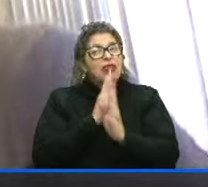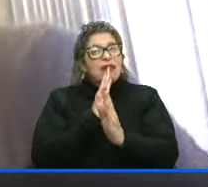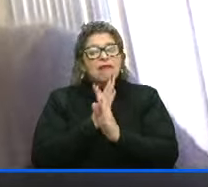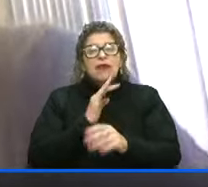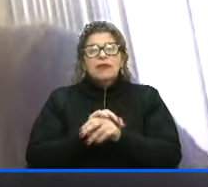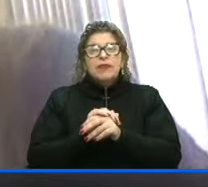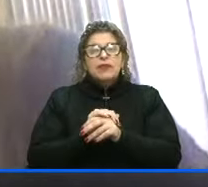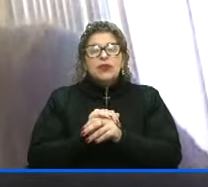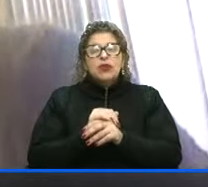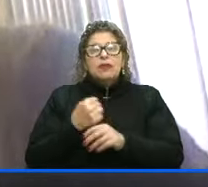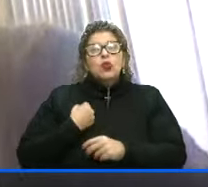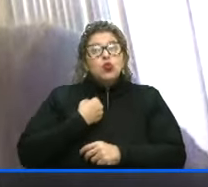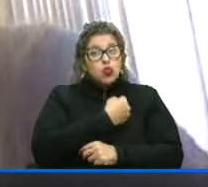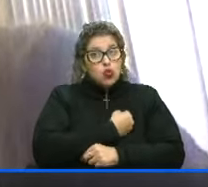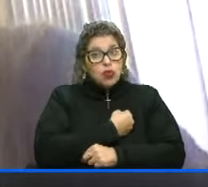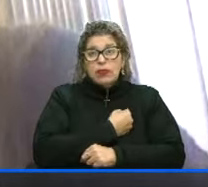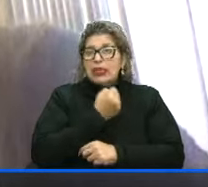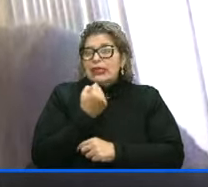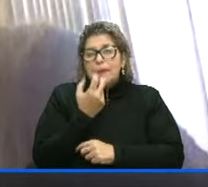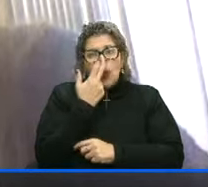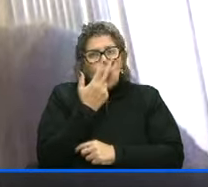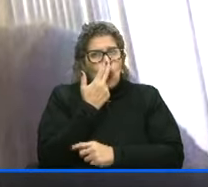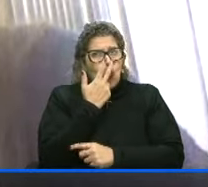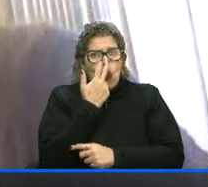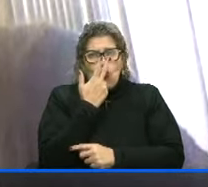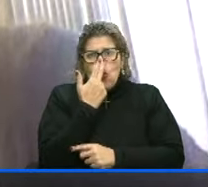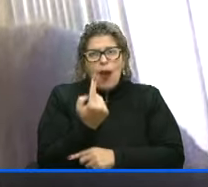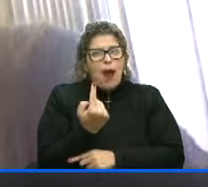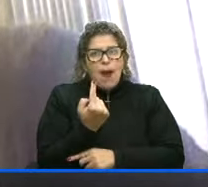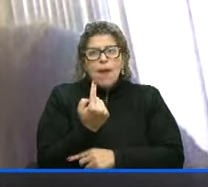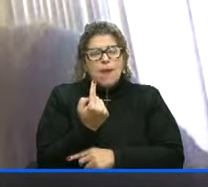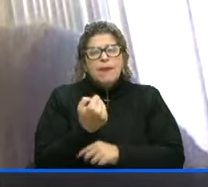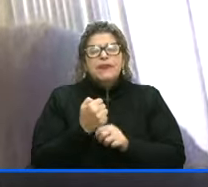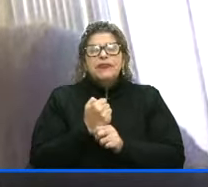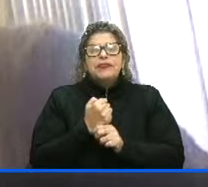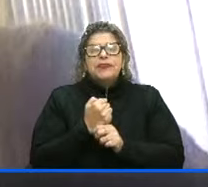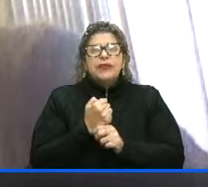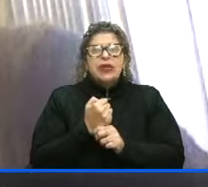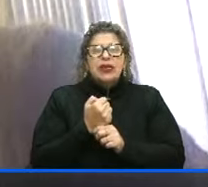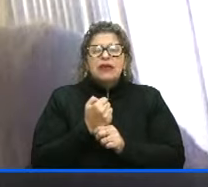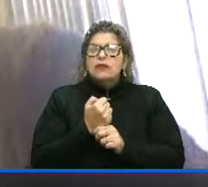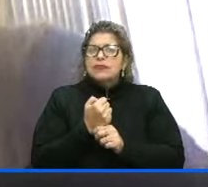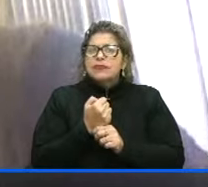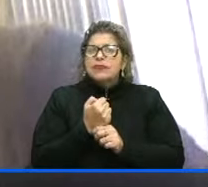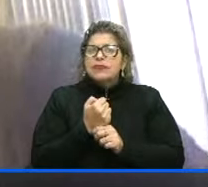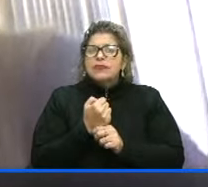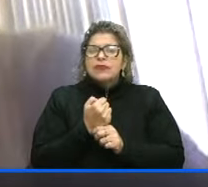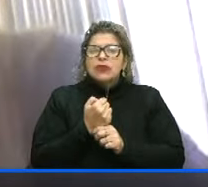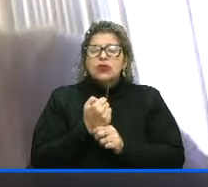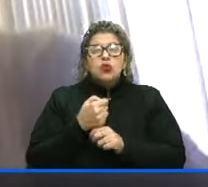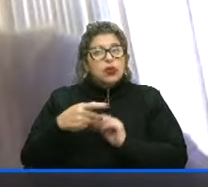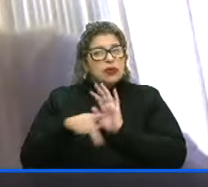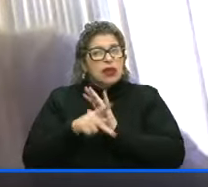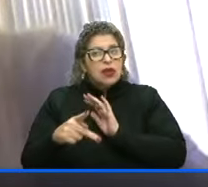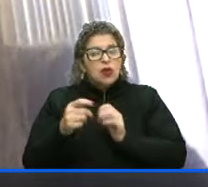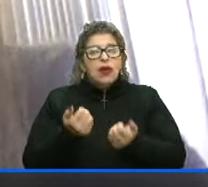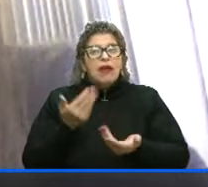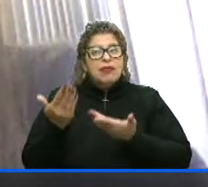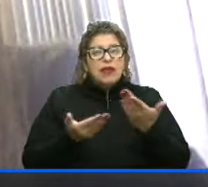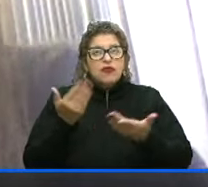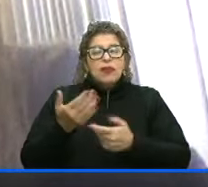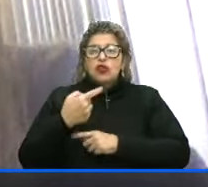que tu entra, o teu número de atendimento sempre é o mesmo. Então, eu consigo ver a evolução do teu atendimento, quantas vezes tu